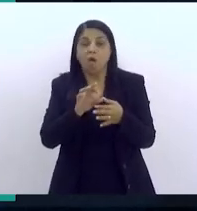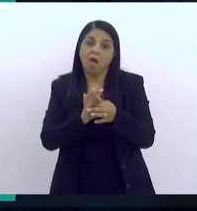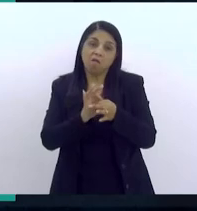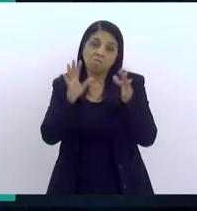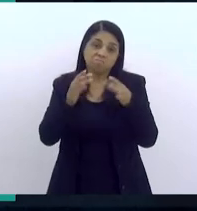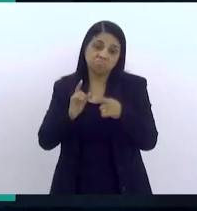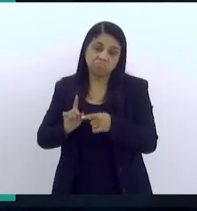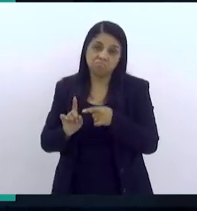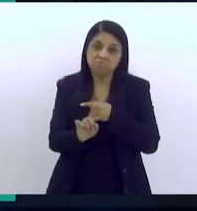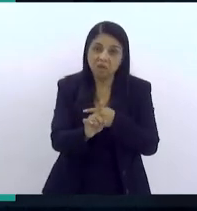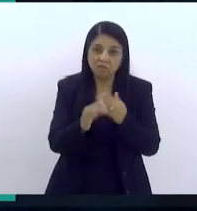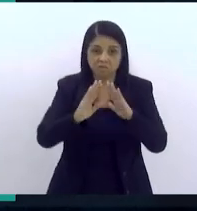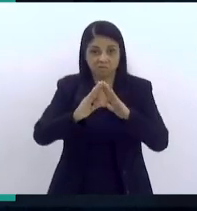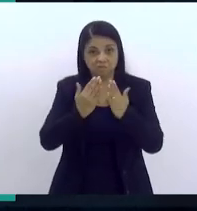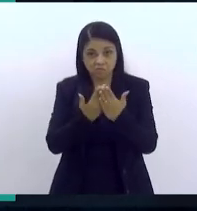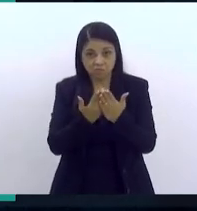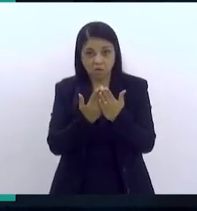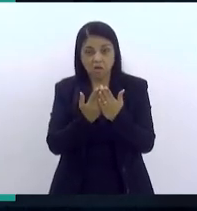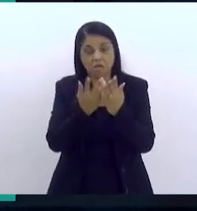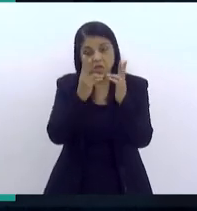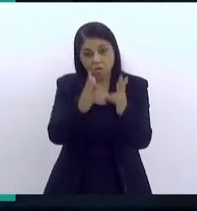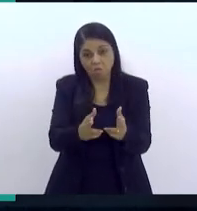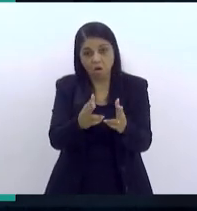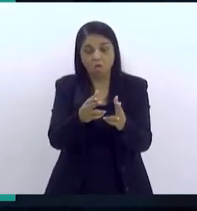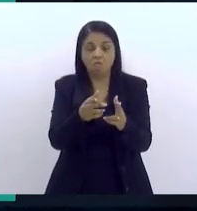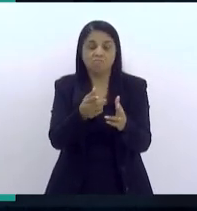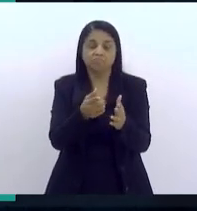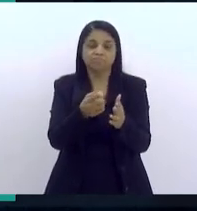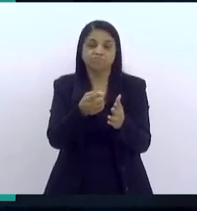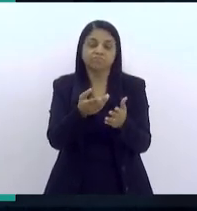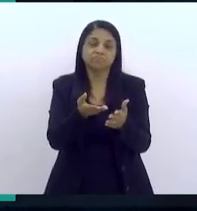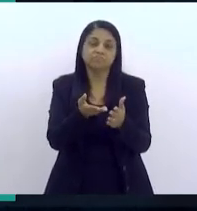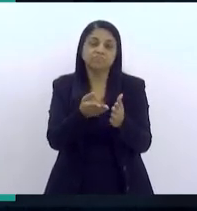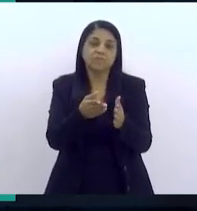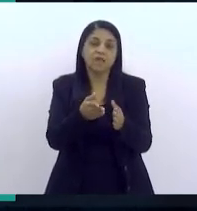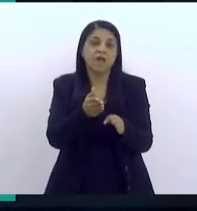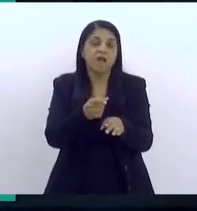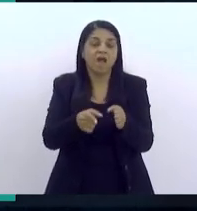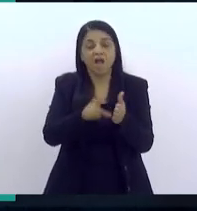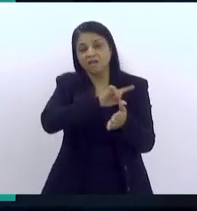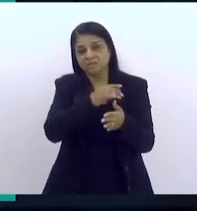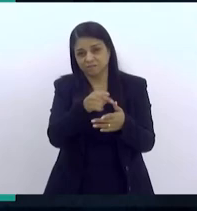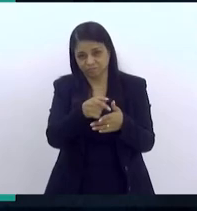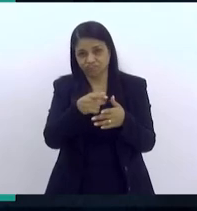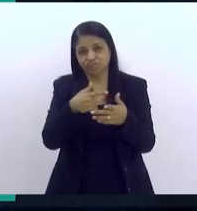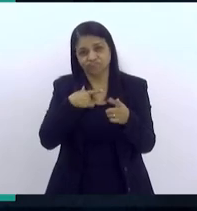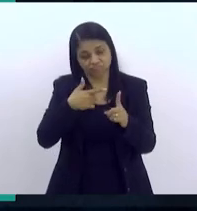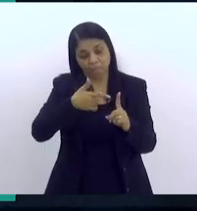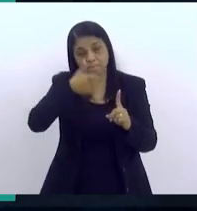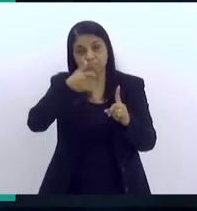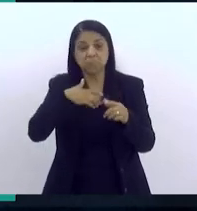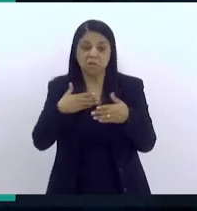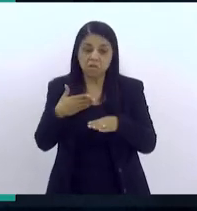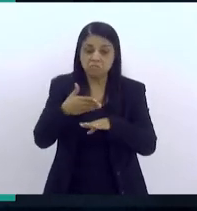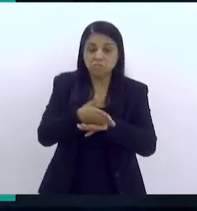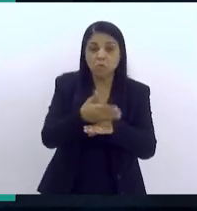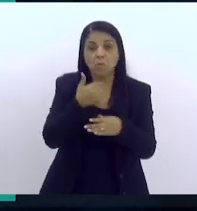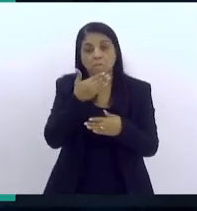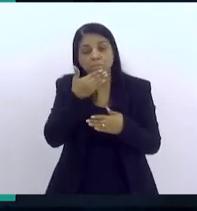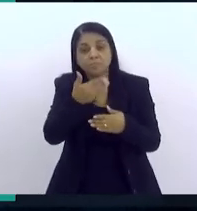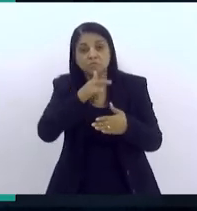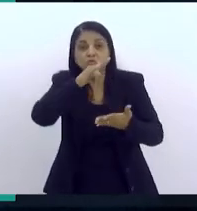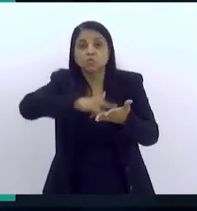ele o responsável né pelo ataque informou que era um ex-aluno atrás de uma documentação então